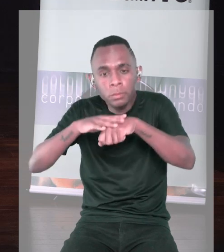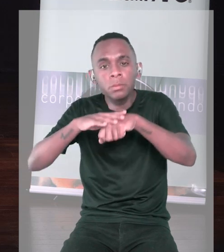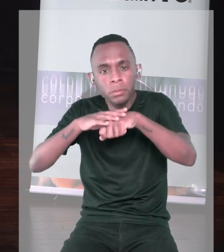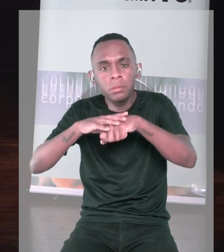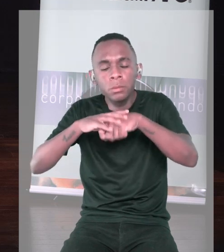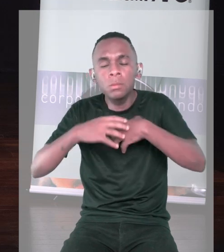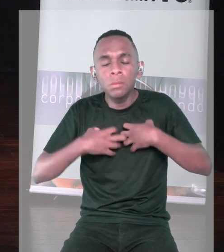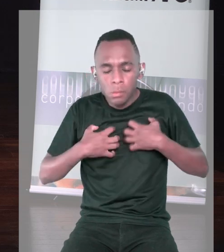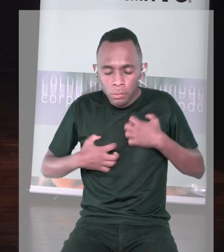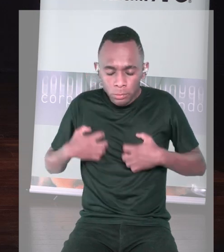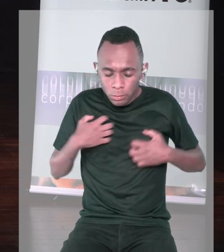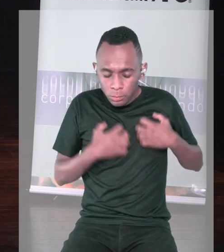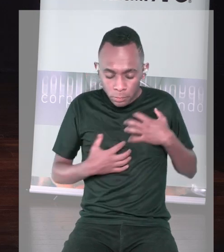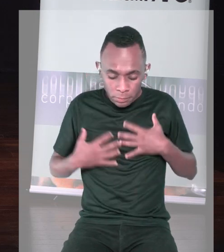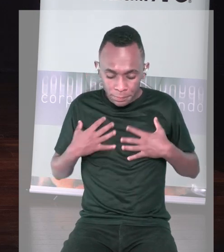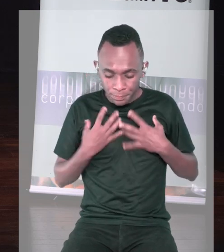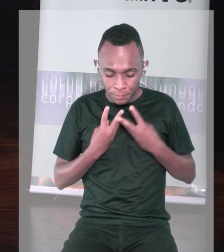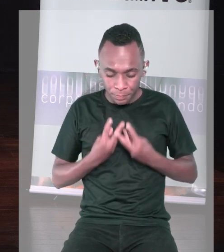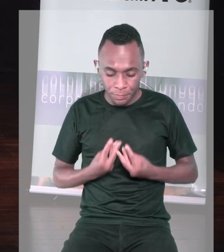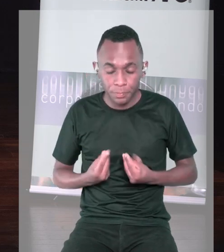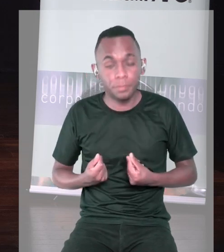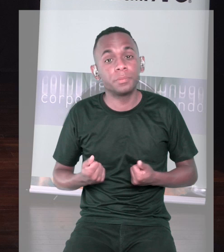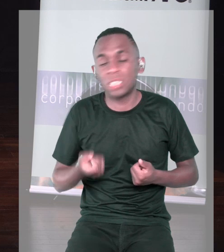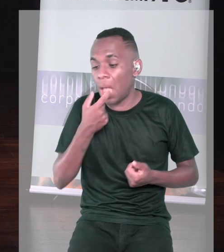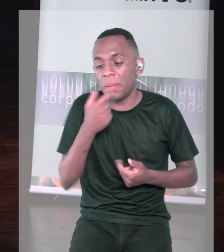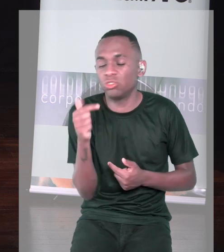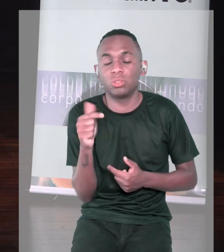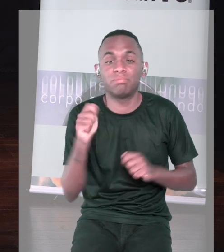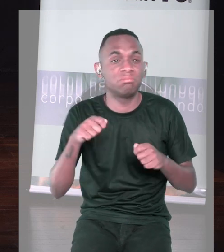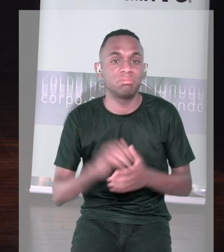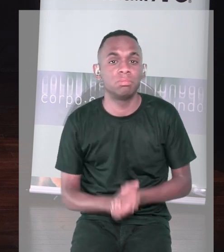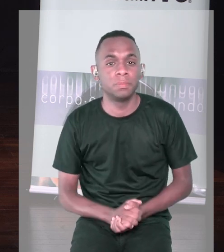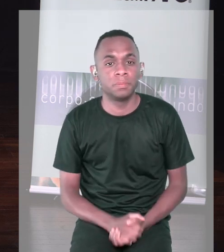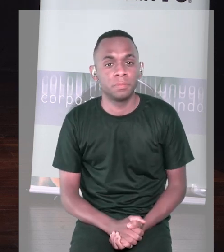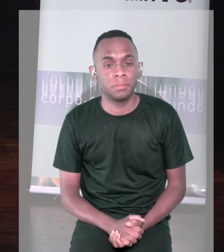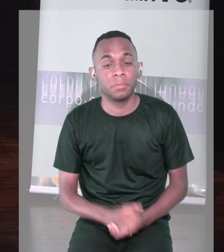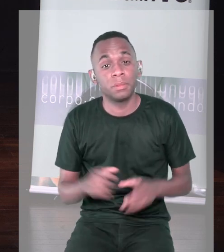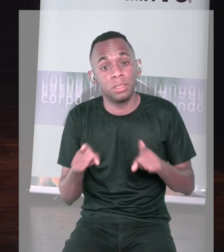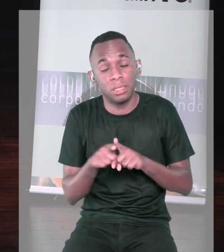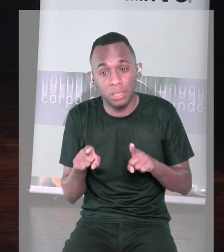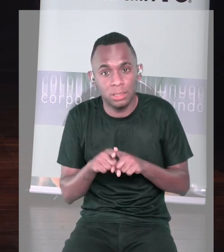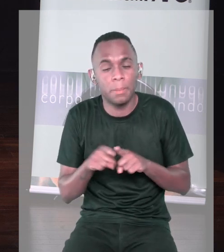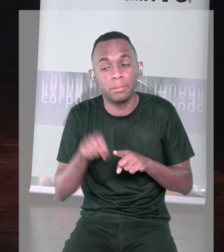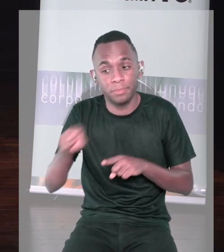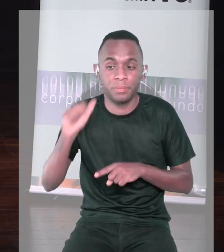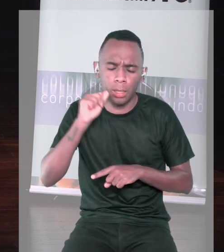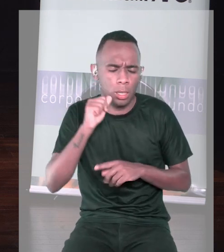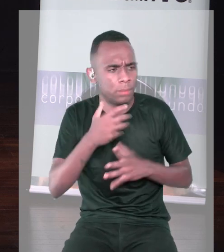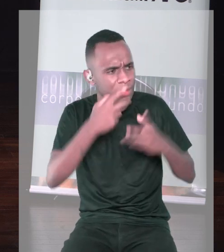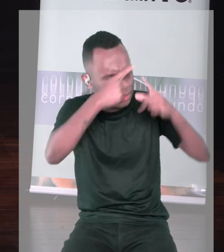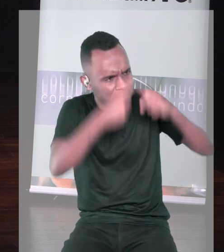parte daquilo a deixava irremediavelmente sozinha. Nos dois lados, tanto